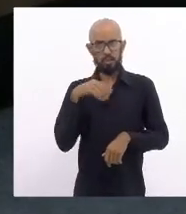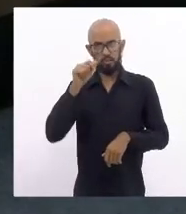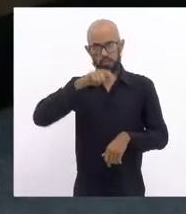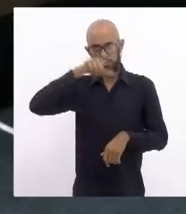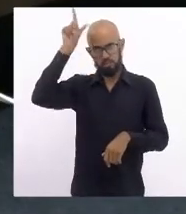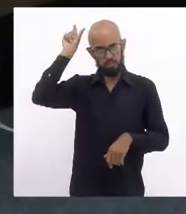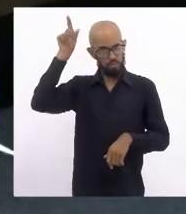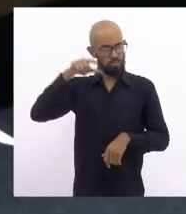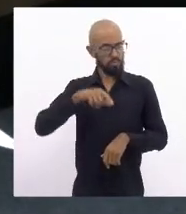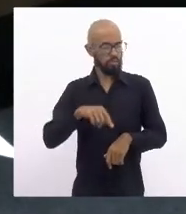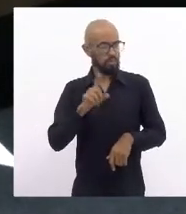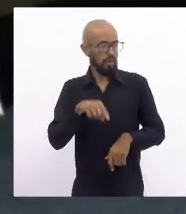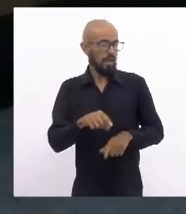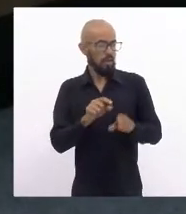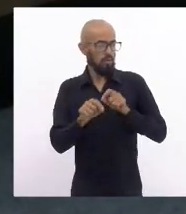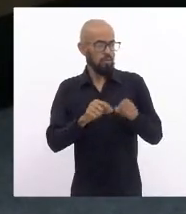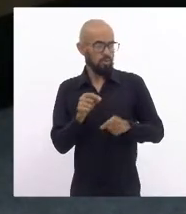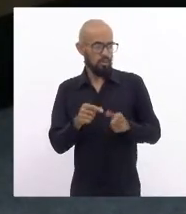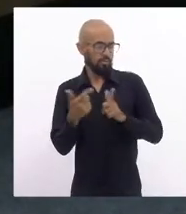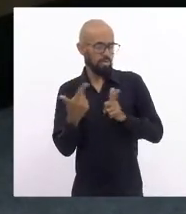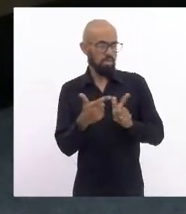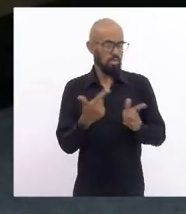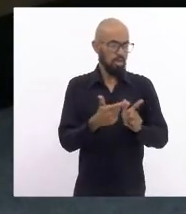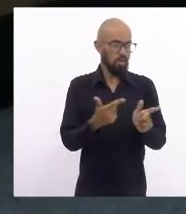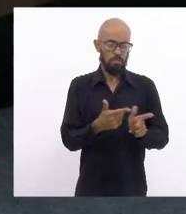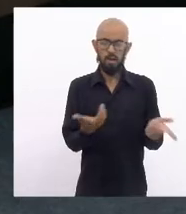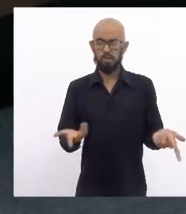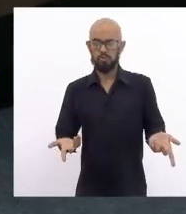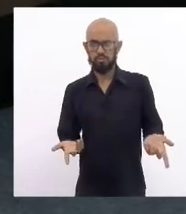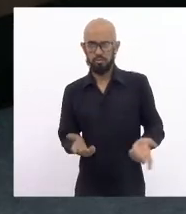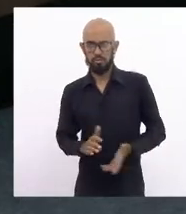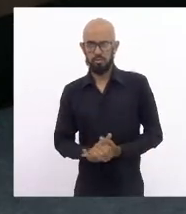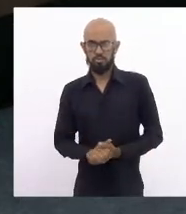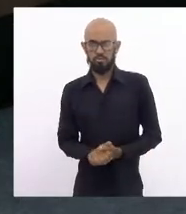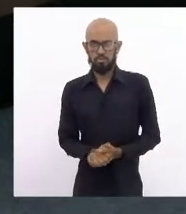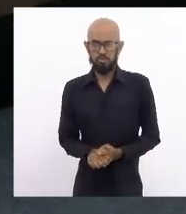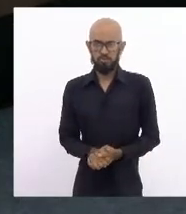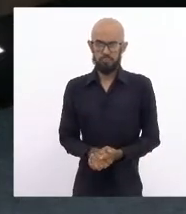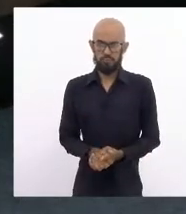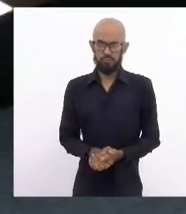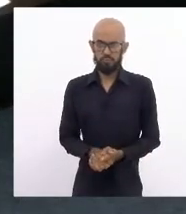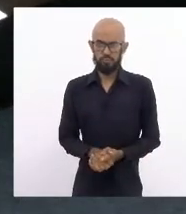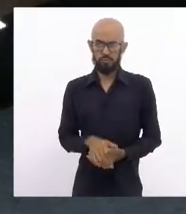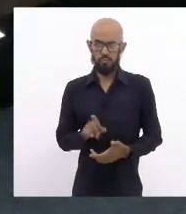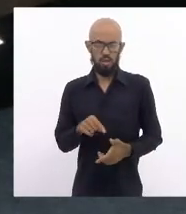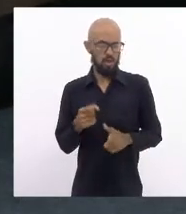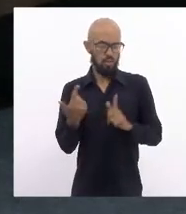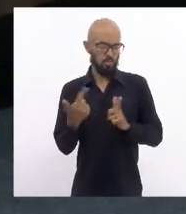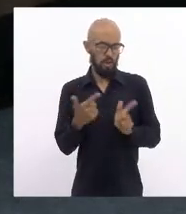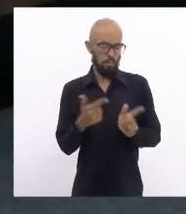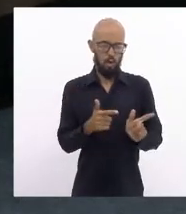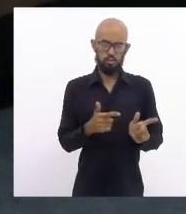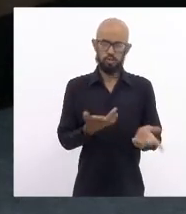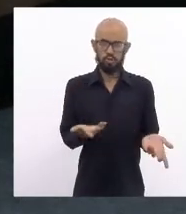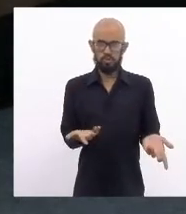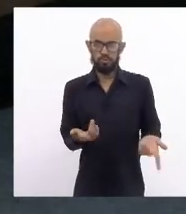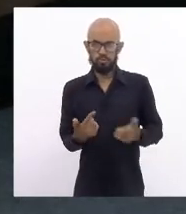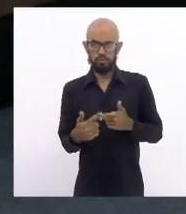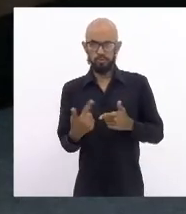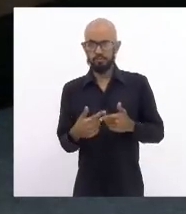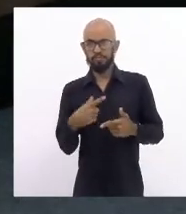um deboche, né? Eu ia falar molecagem, mas não vou falar isso, não, porque é muito forte. Mas é um deboche. Você tem dois